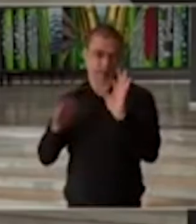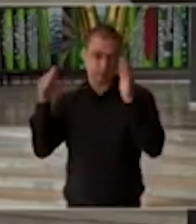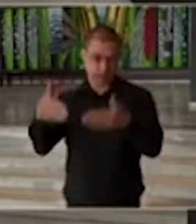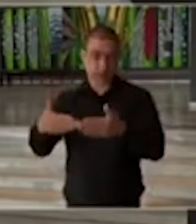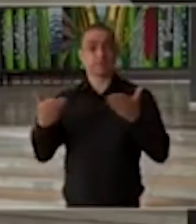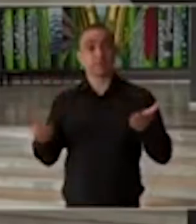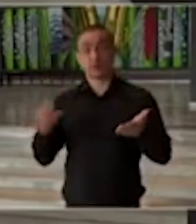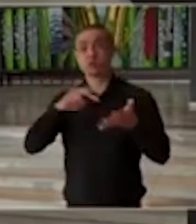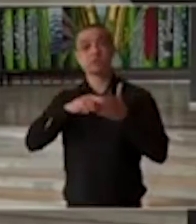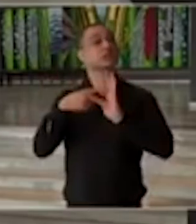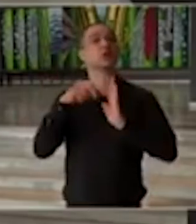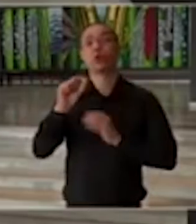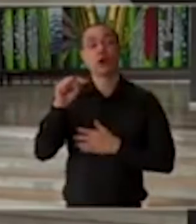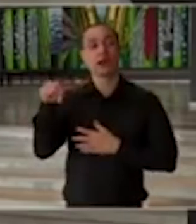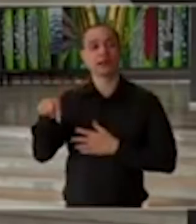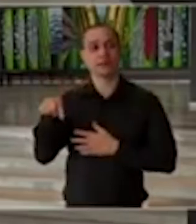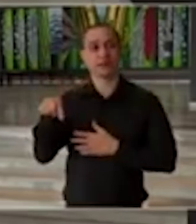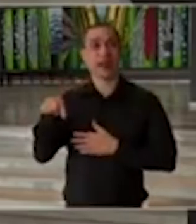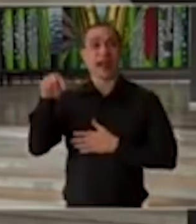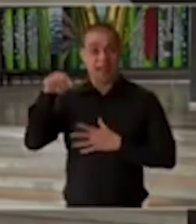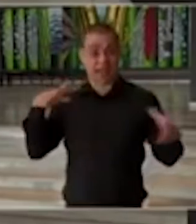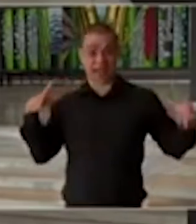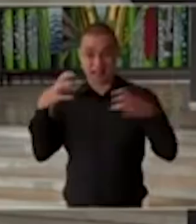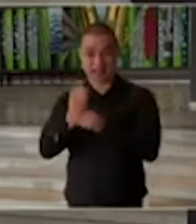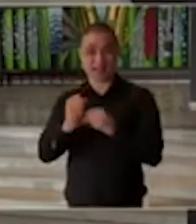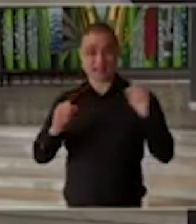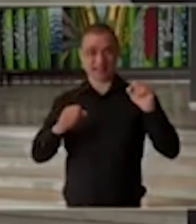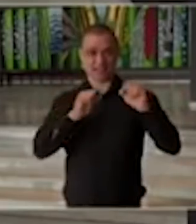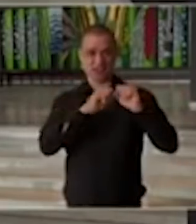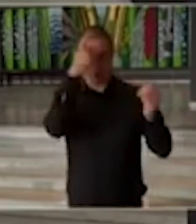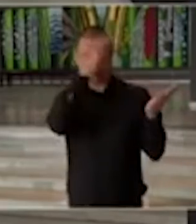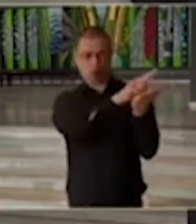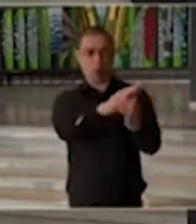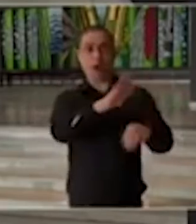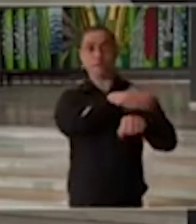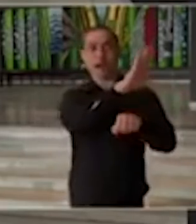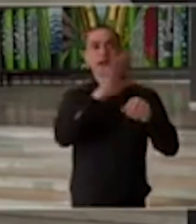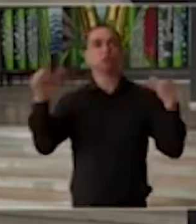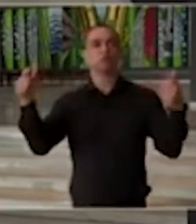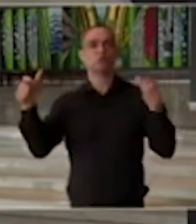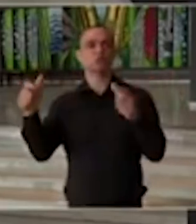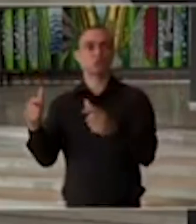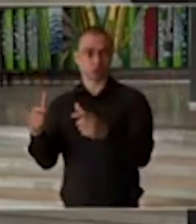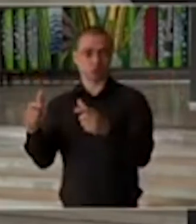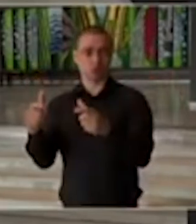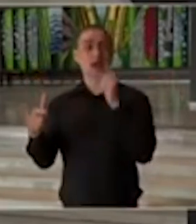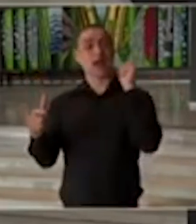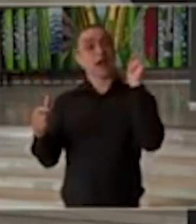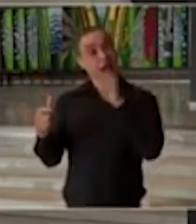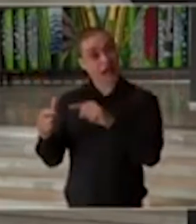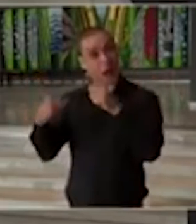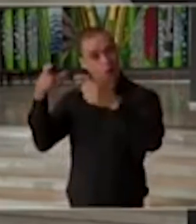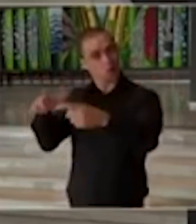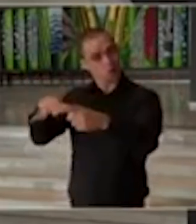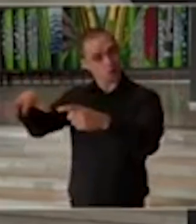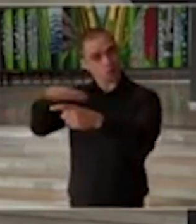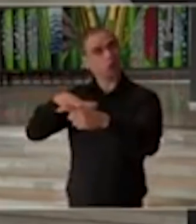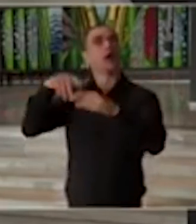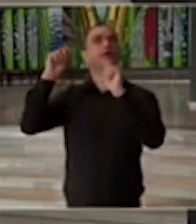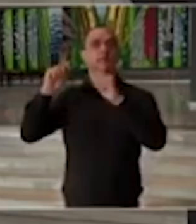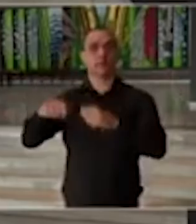específica. Isso quer dizer o quê? Com essa desaceleração do crescimento, essa região,